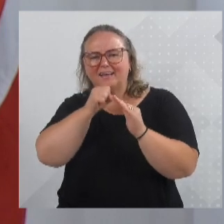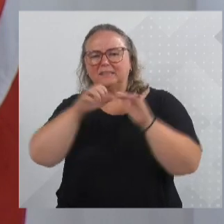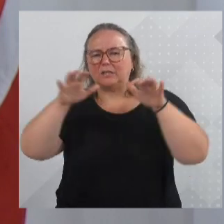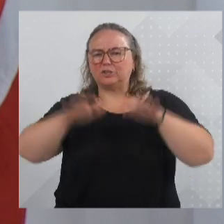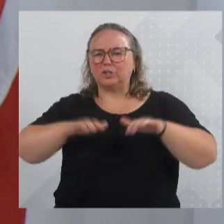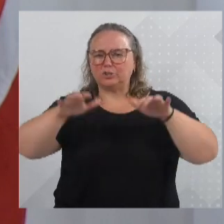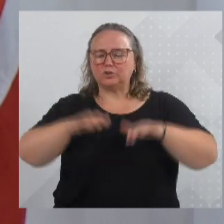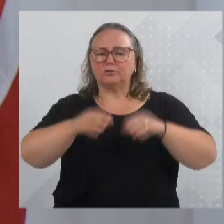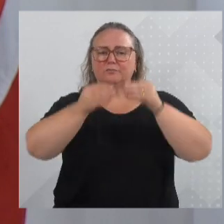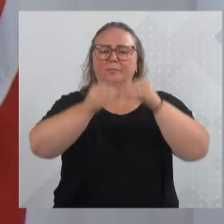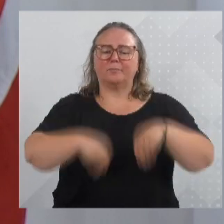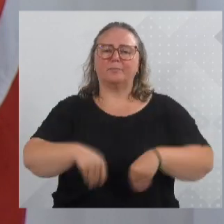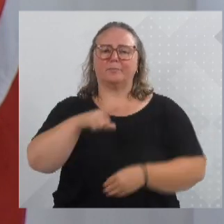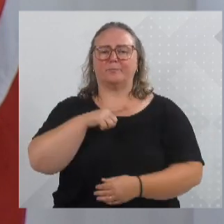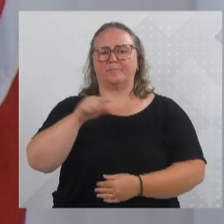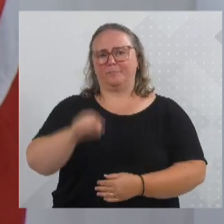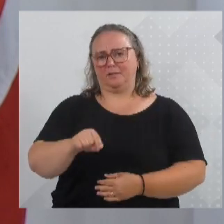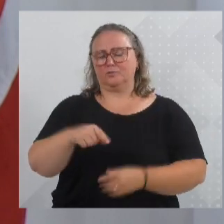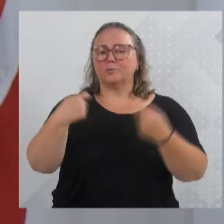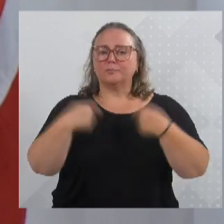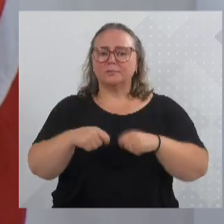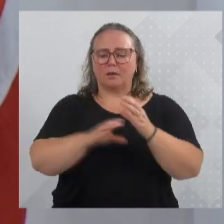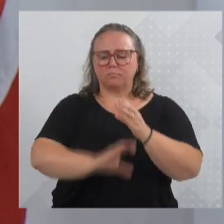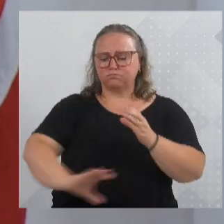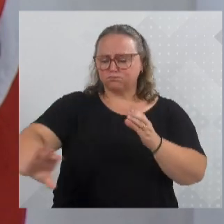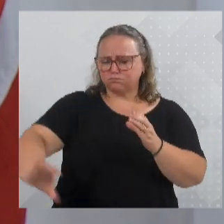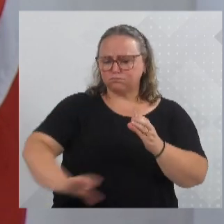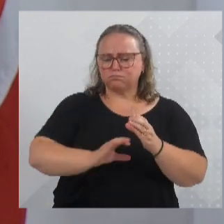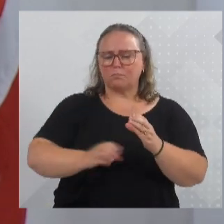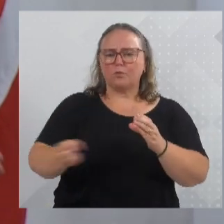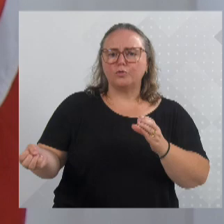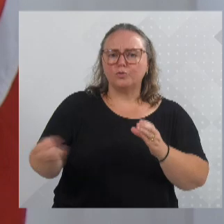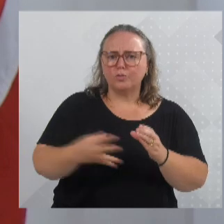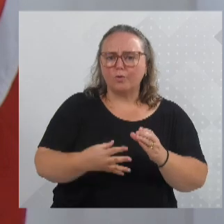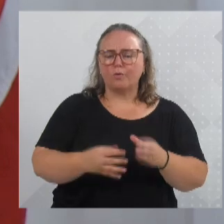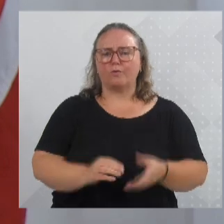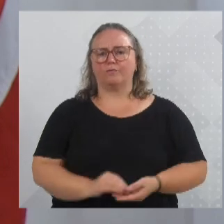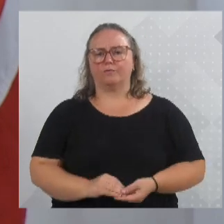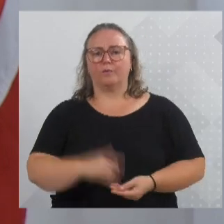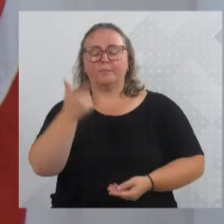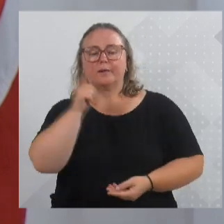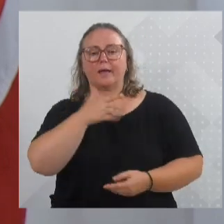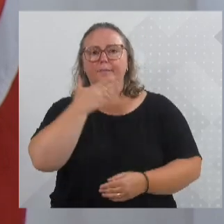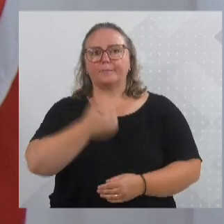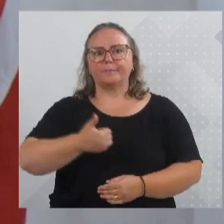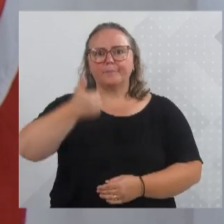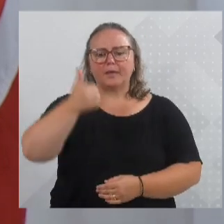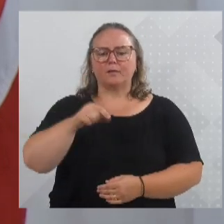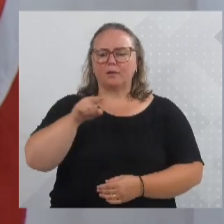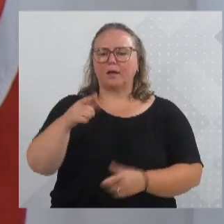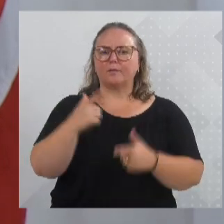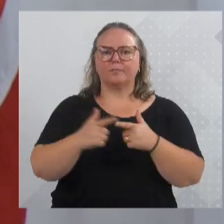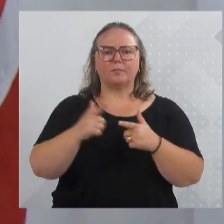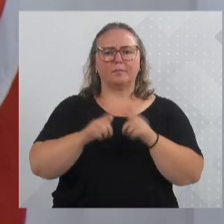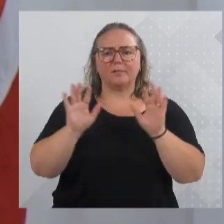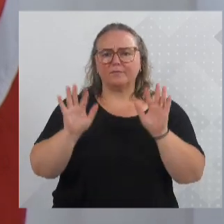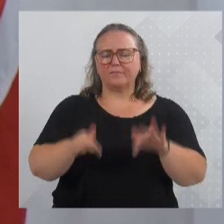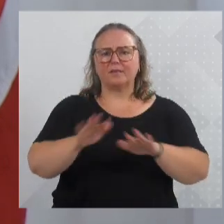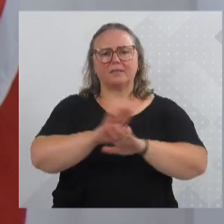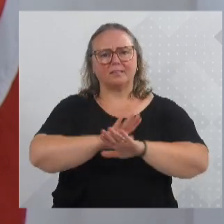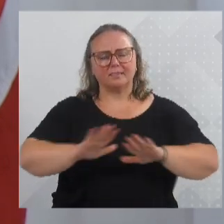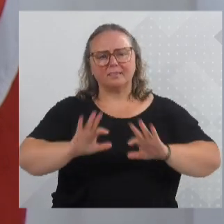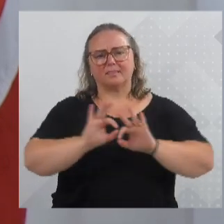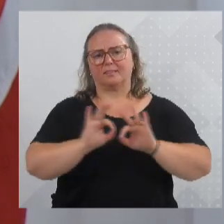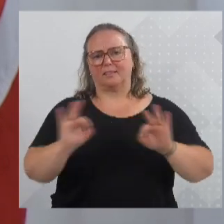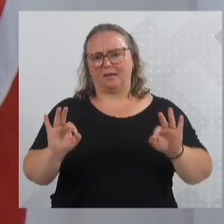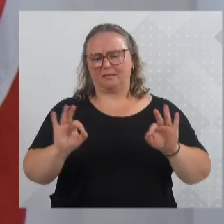trazendo prejuízos. Precisamos fazer uma nova tubulação ali para as águas fluviais não trazerem problema para o ginásio, nem para a